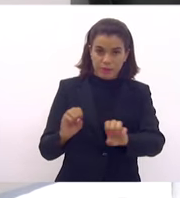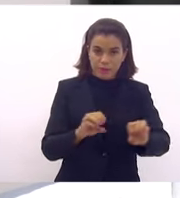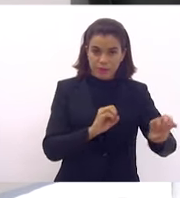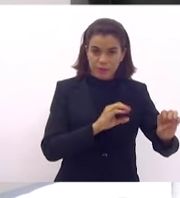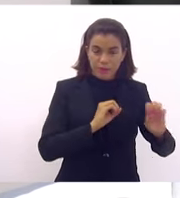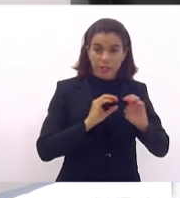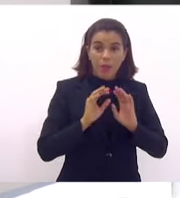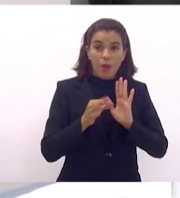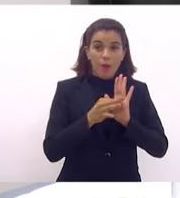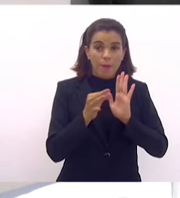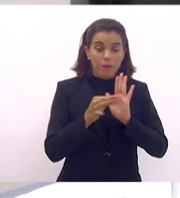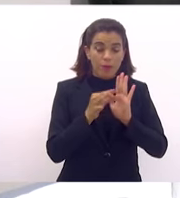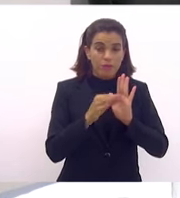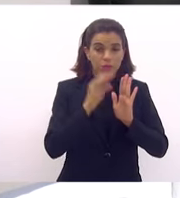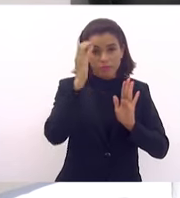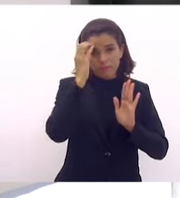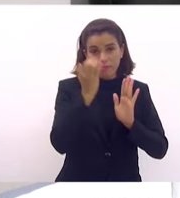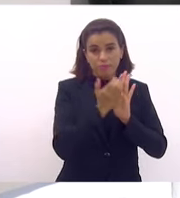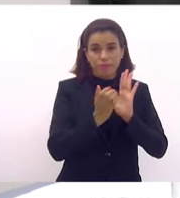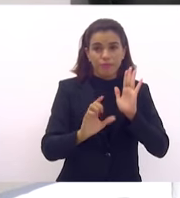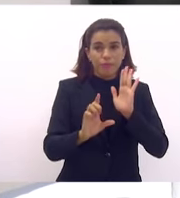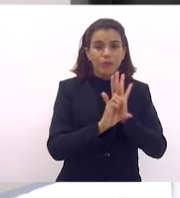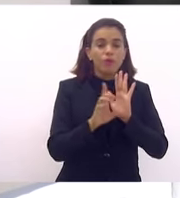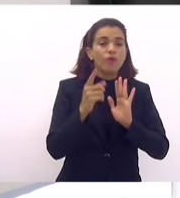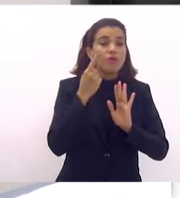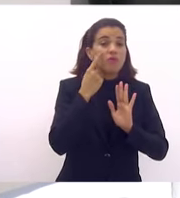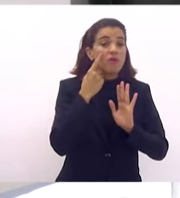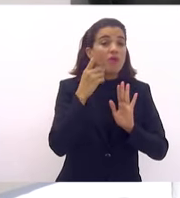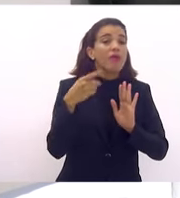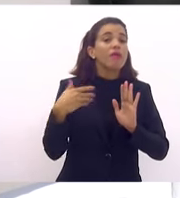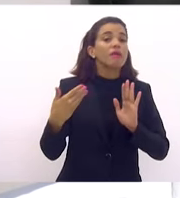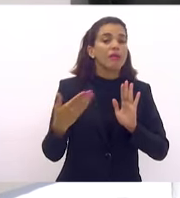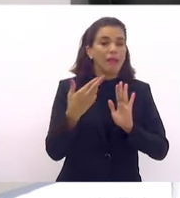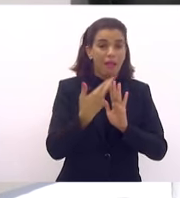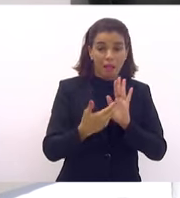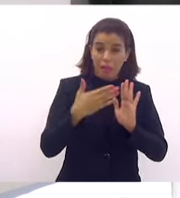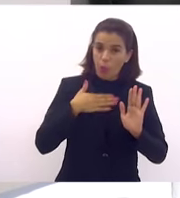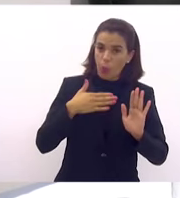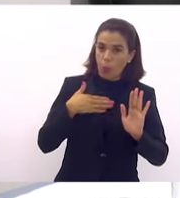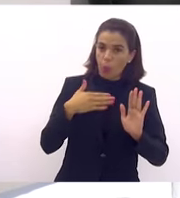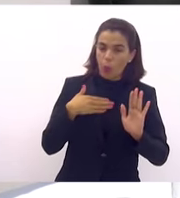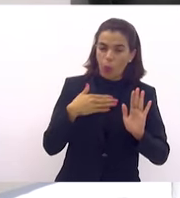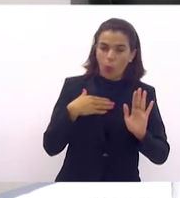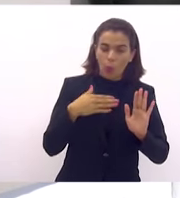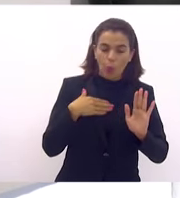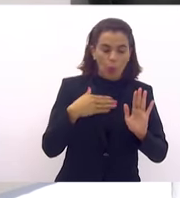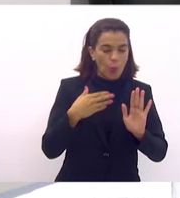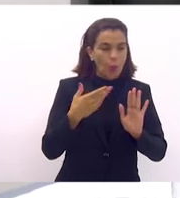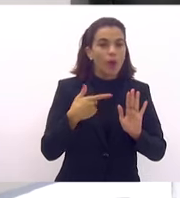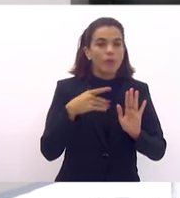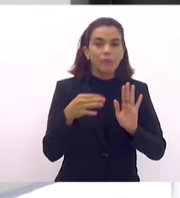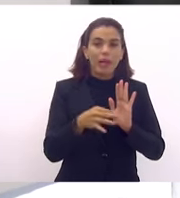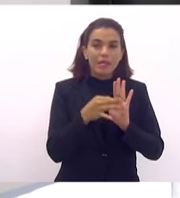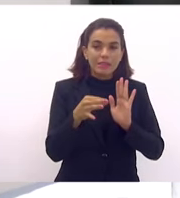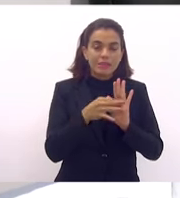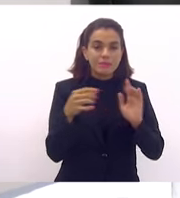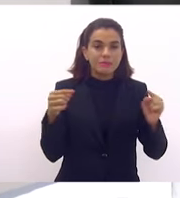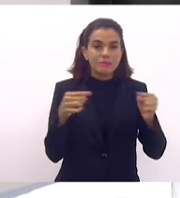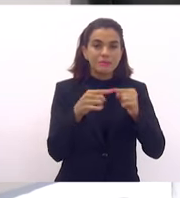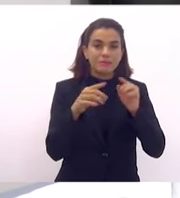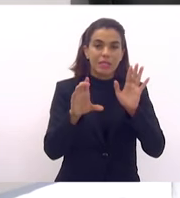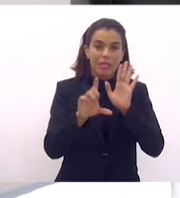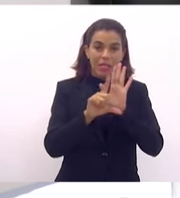pela legalidade... Deixa eu ver quem foi o relator. Sou eu o relator. O parecer foi pela legalidade